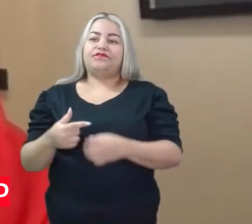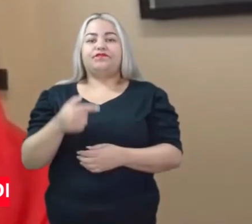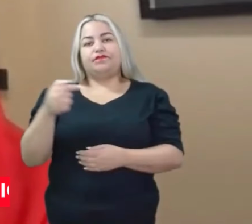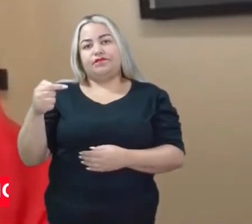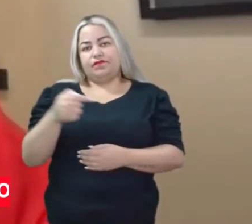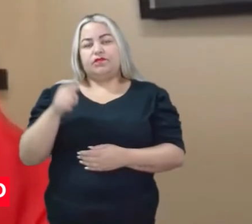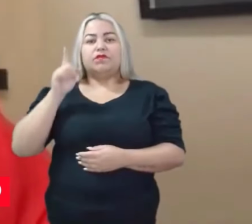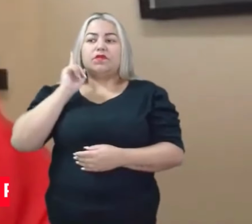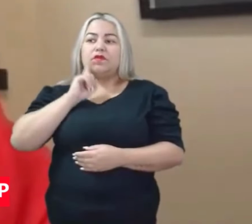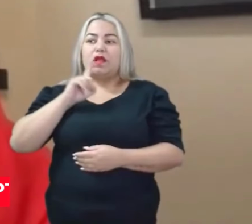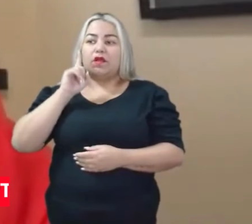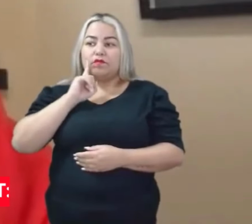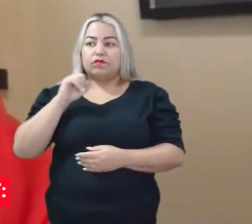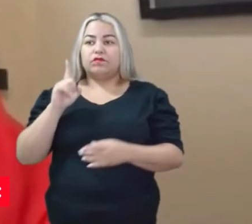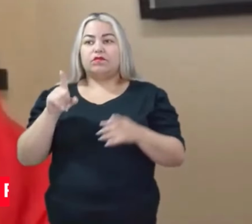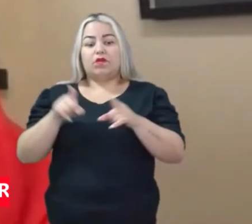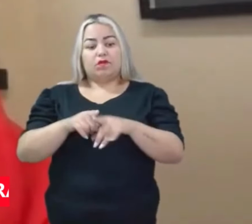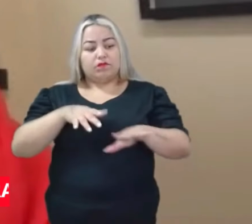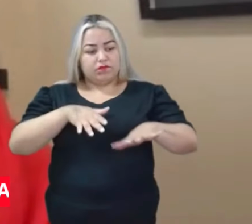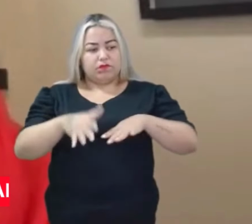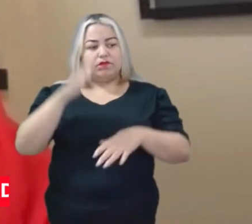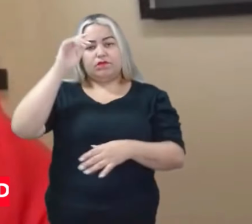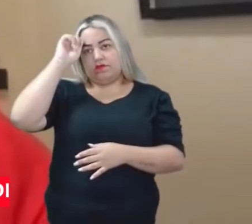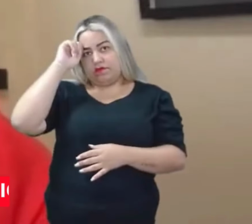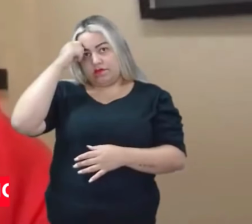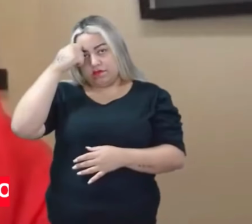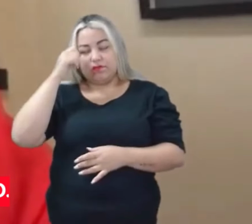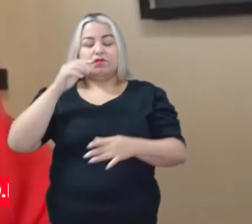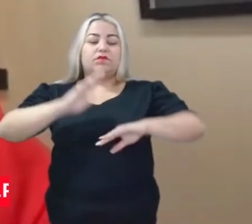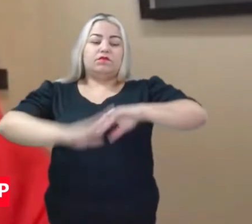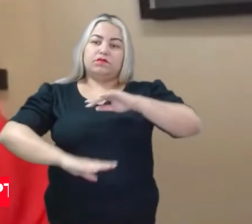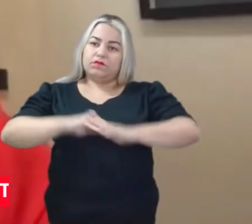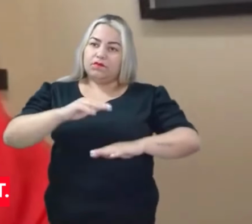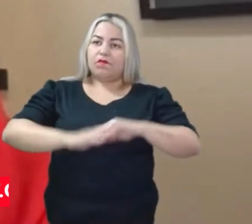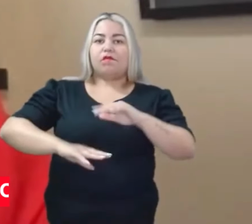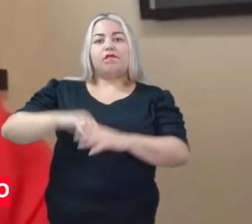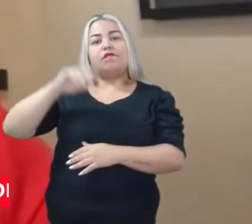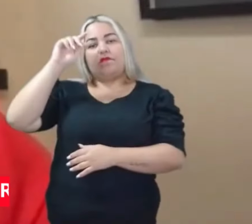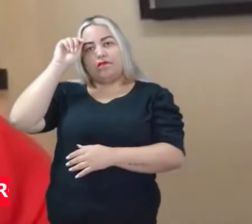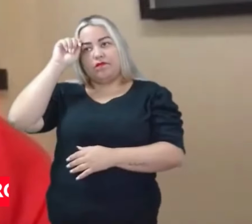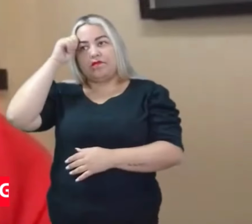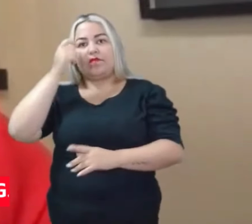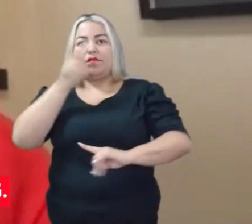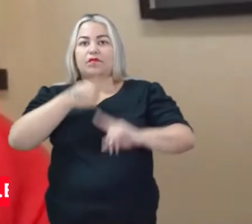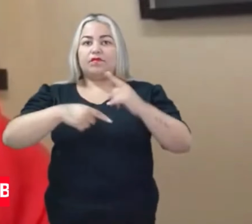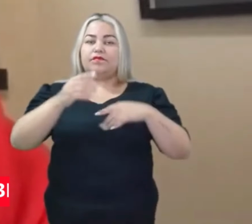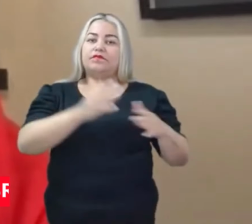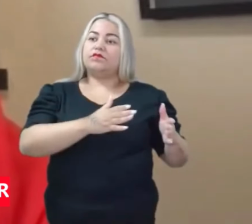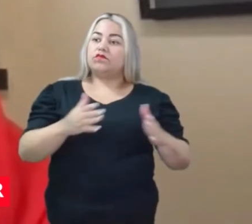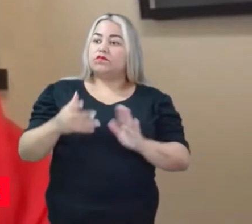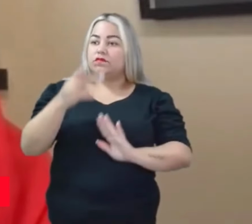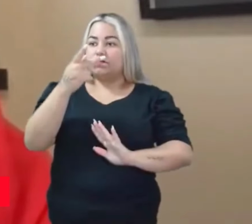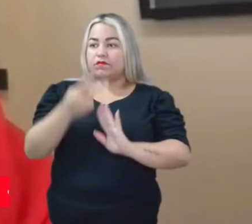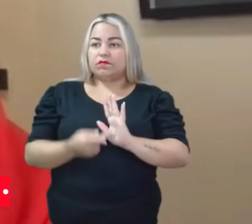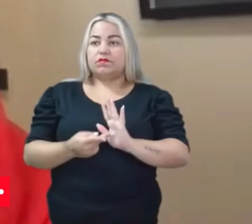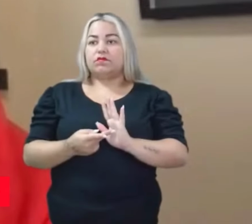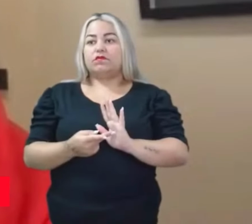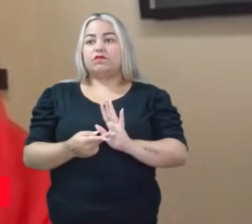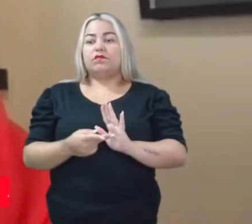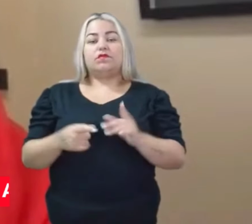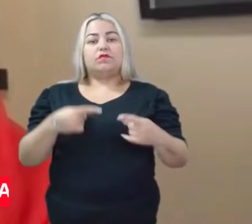Minas Gerais, para, junto com o movimento negro, com as organizações que atuam no combate ao racismo, construir esse projeto. A nossa intenção, inclusive, o